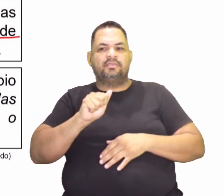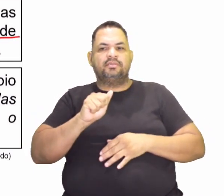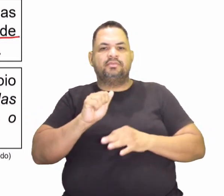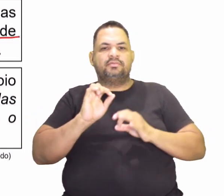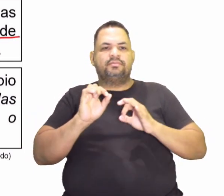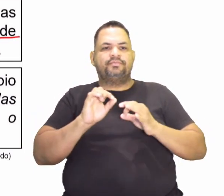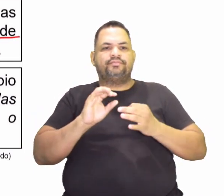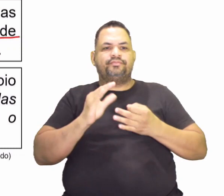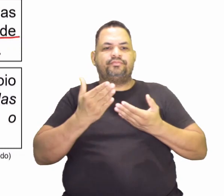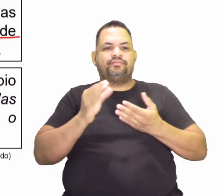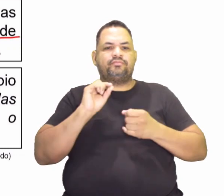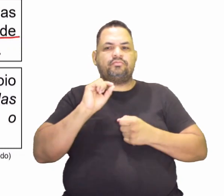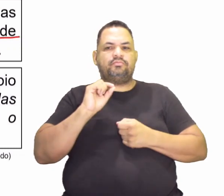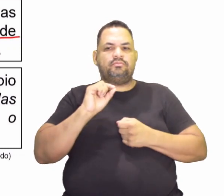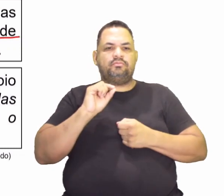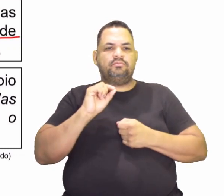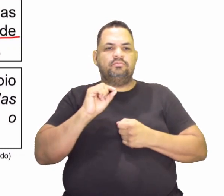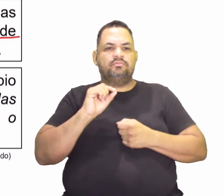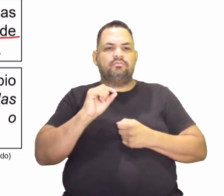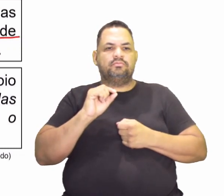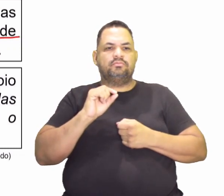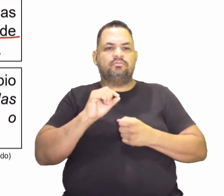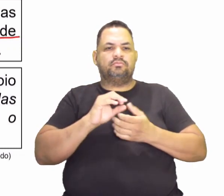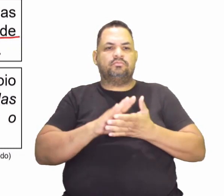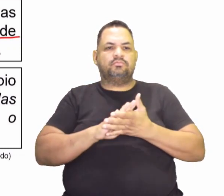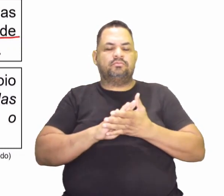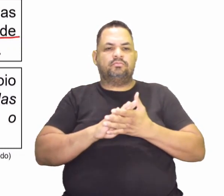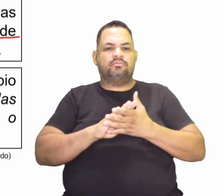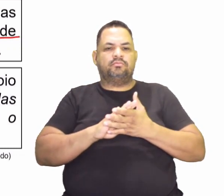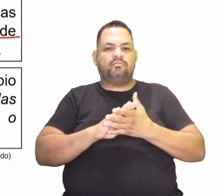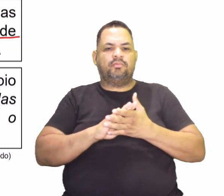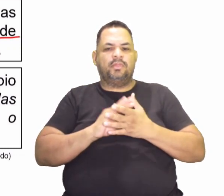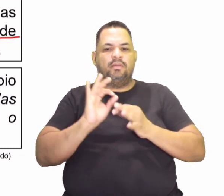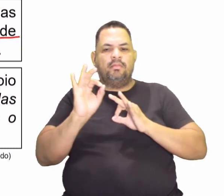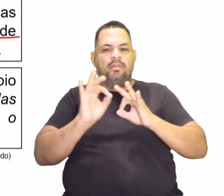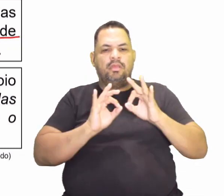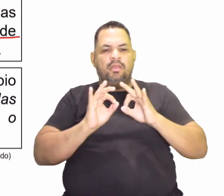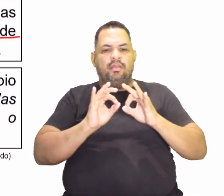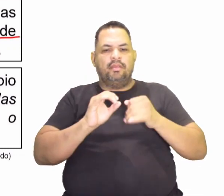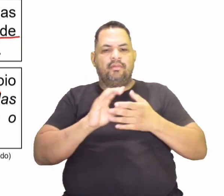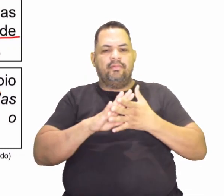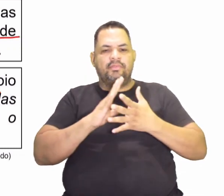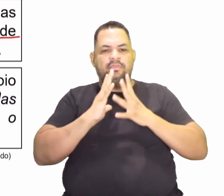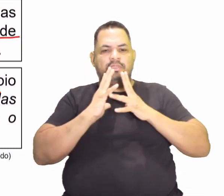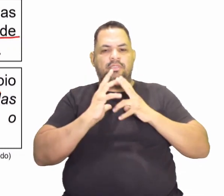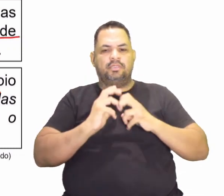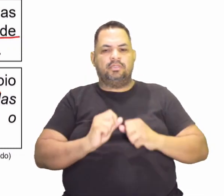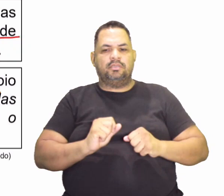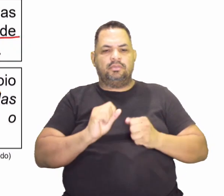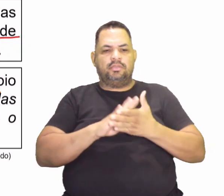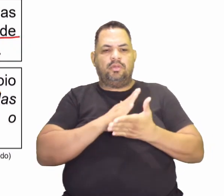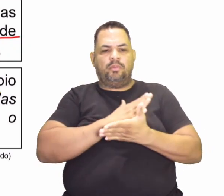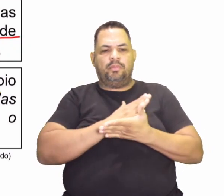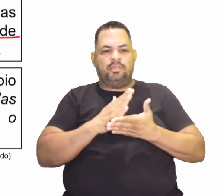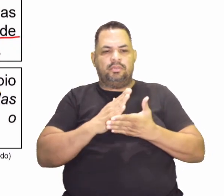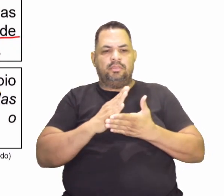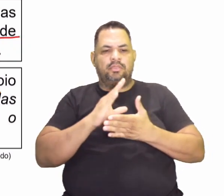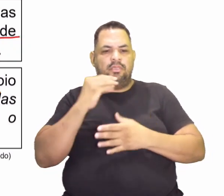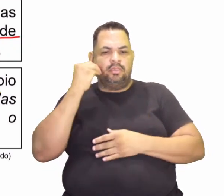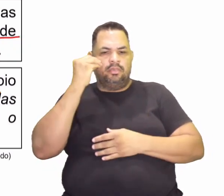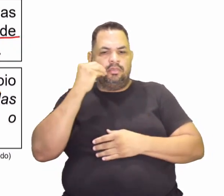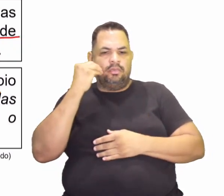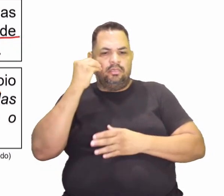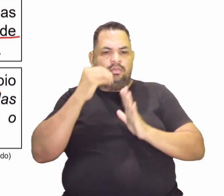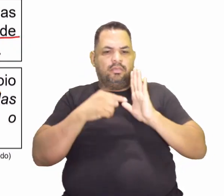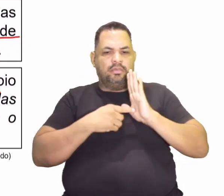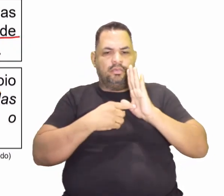materialismo, tirou o que é além, tá? Para empreender essa limpeza, Locke vai afirmar o grande princípio do empirismo, que é